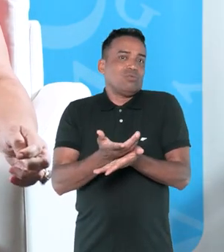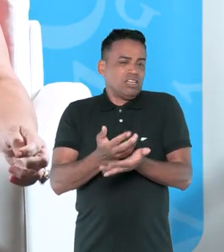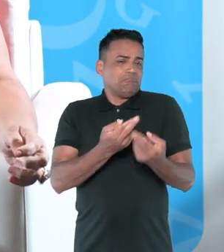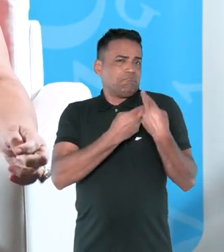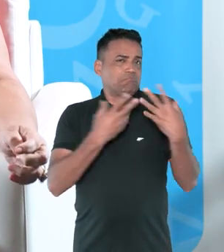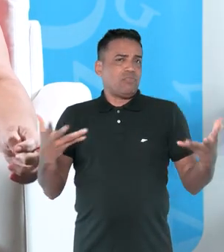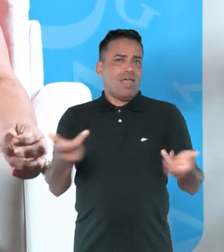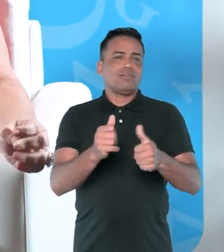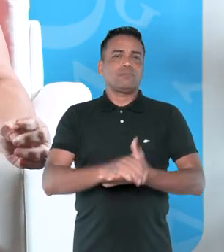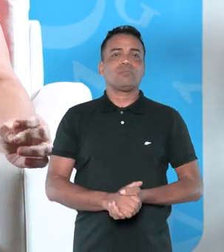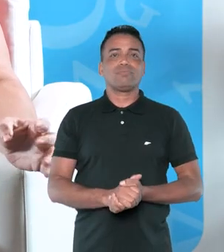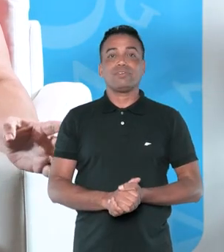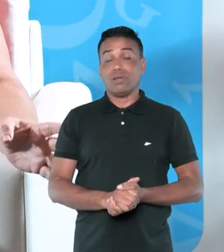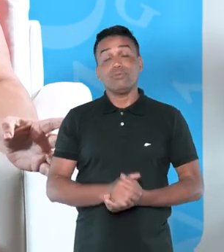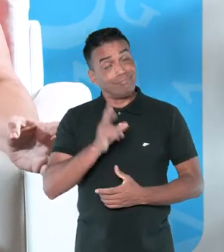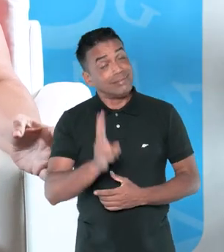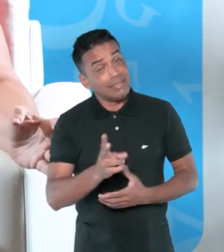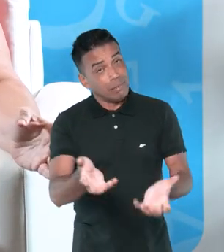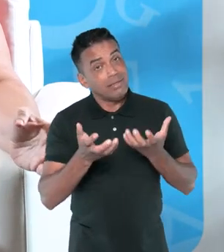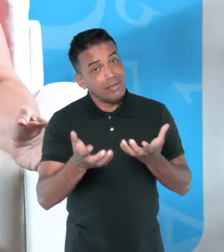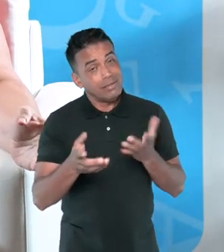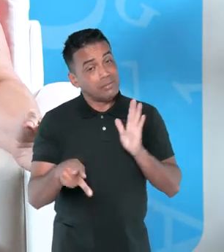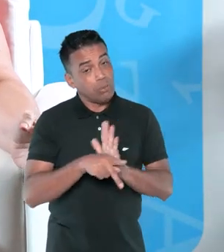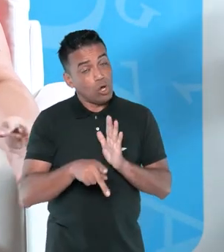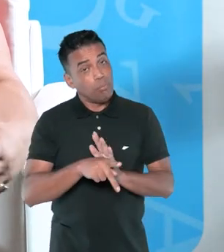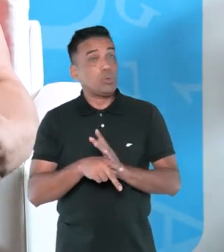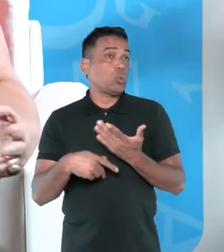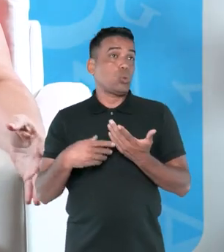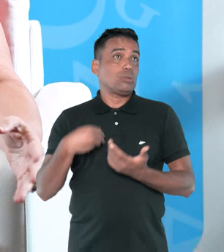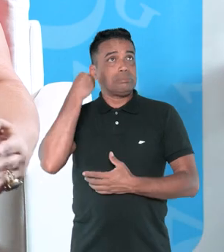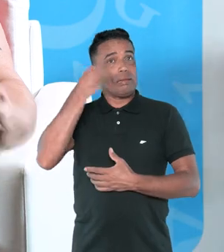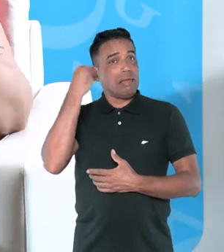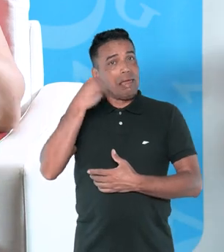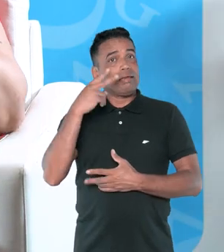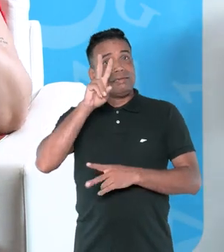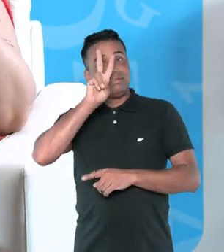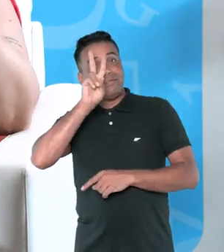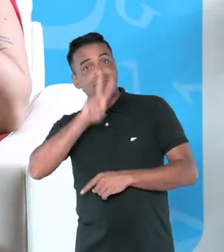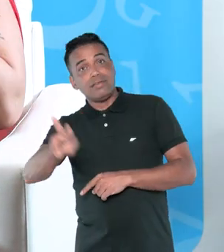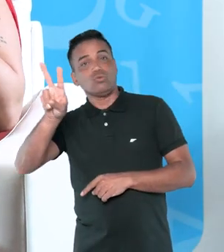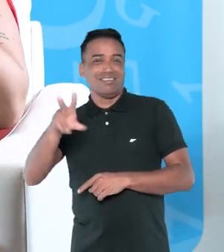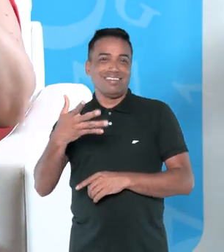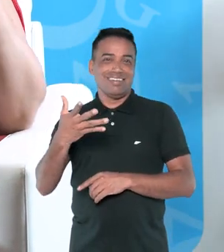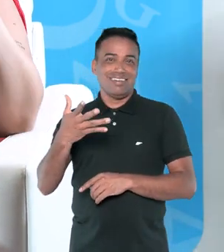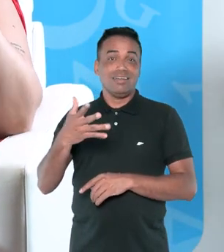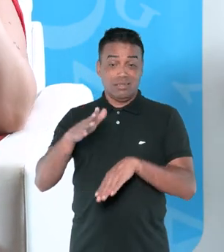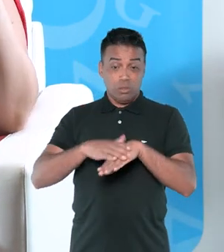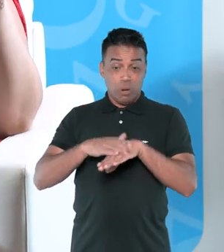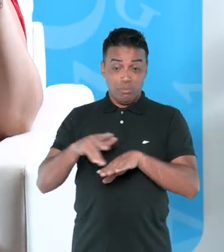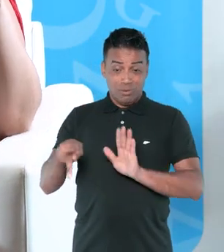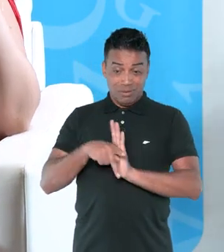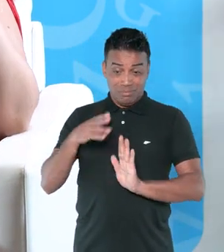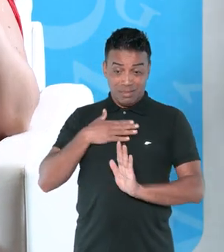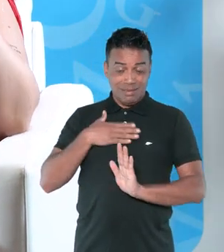Sueli, eu sempre quis escrever sobre as coisas que eu estava vendo, né? Não sobre mim, nem eu estou muito na